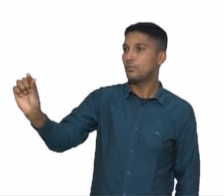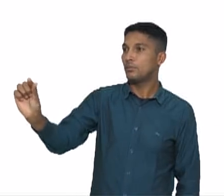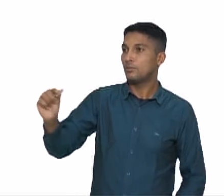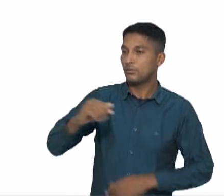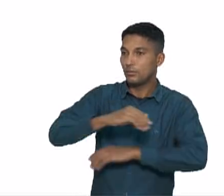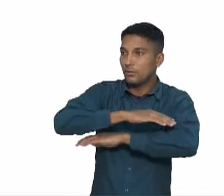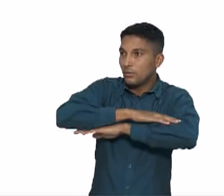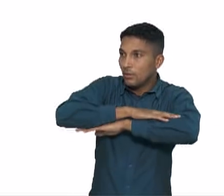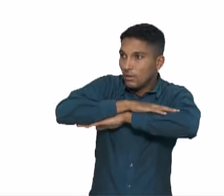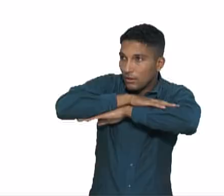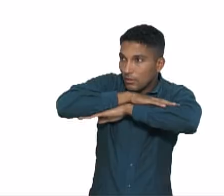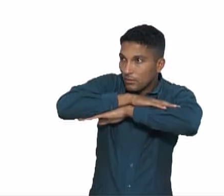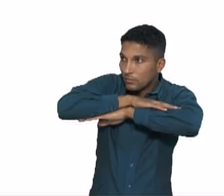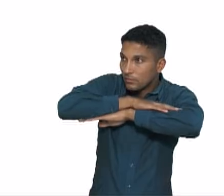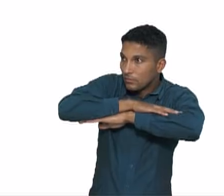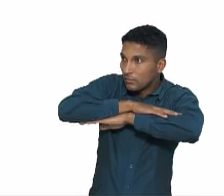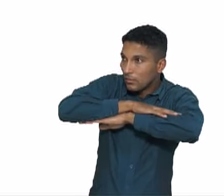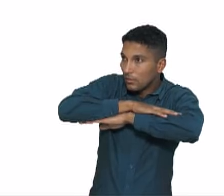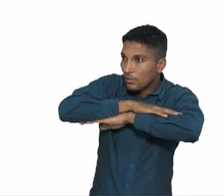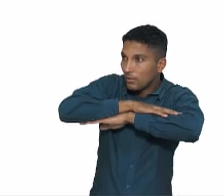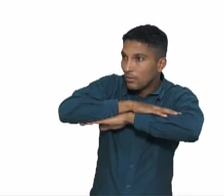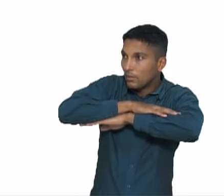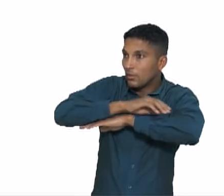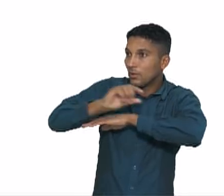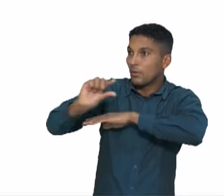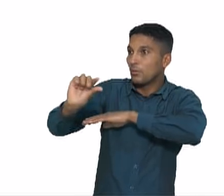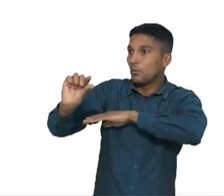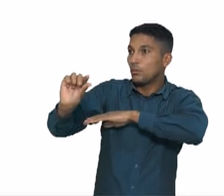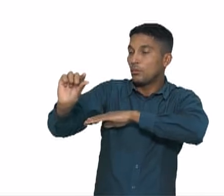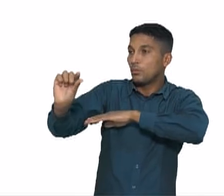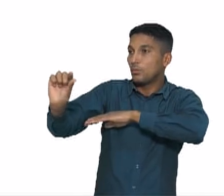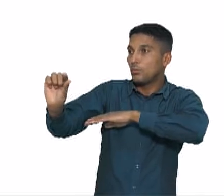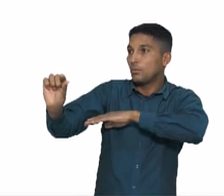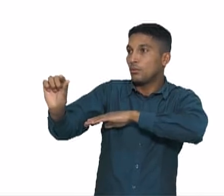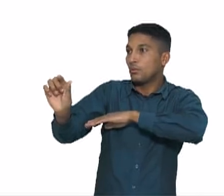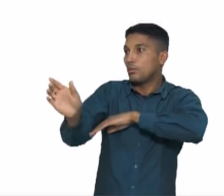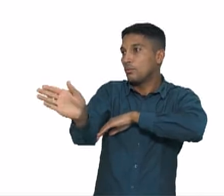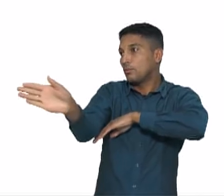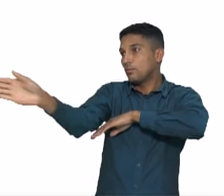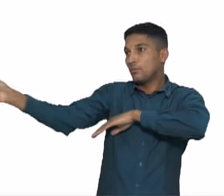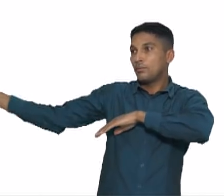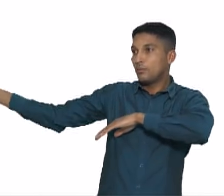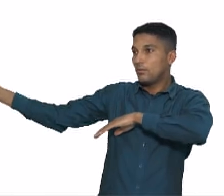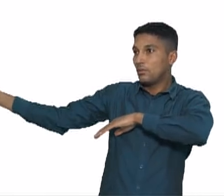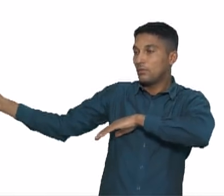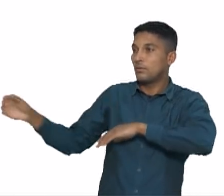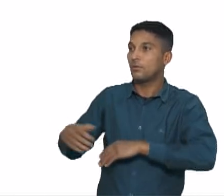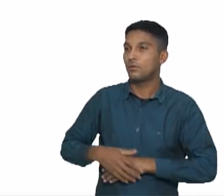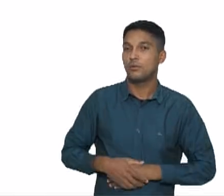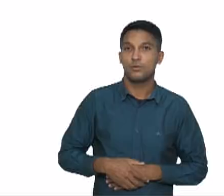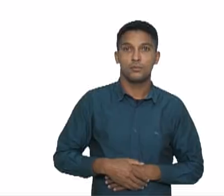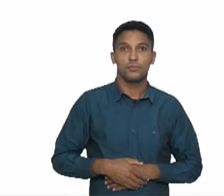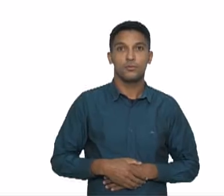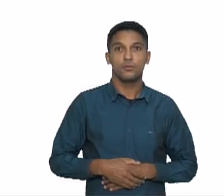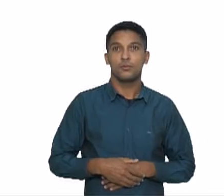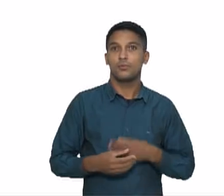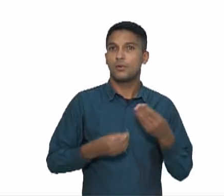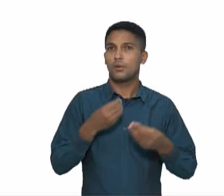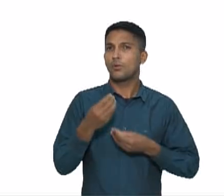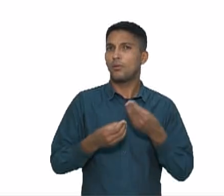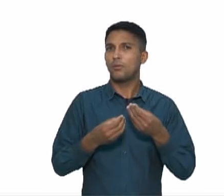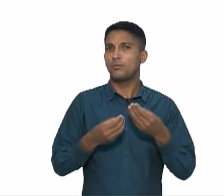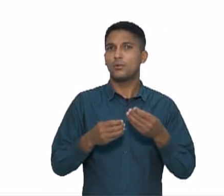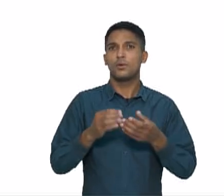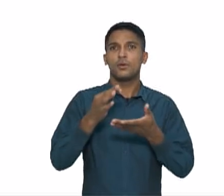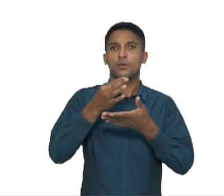a bolsa e os joelhos, até vê-la dobrar a outra esquina. Como se estabelece o conflito